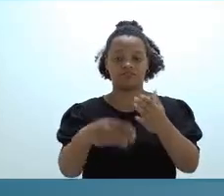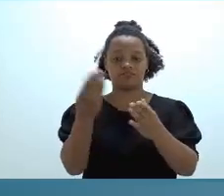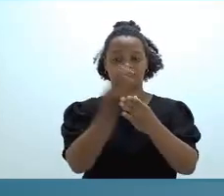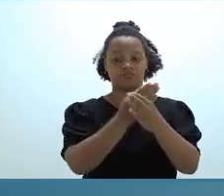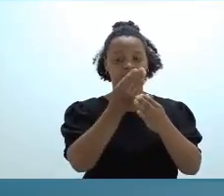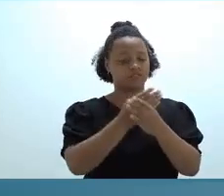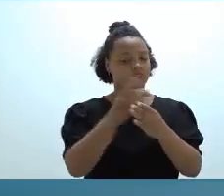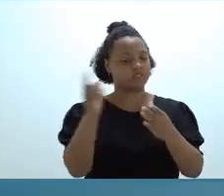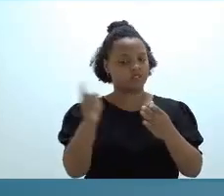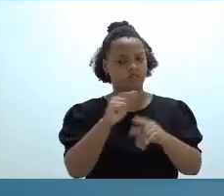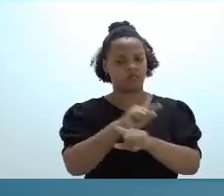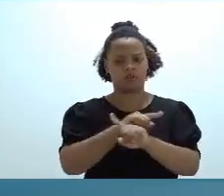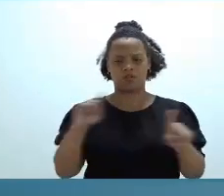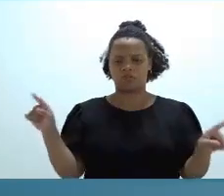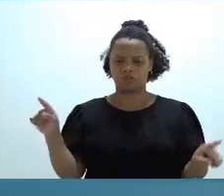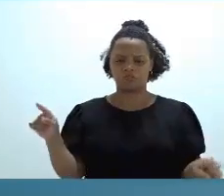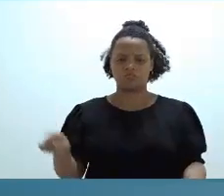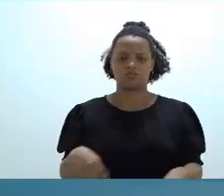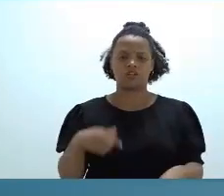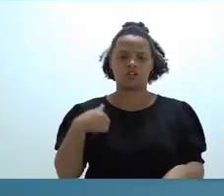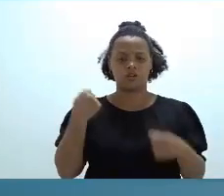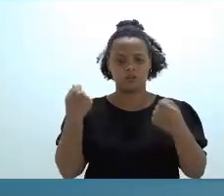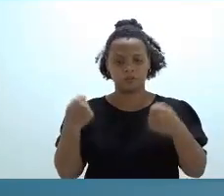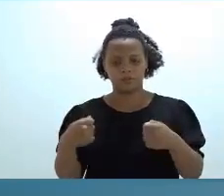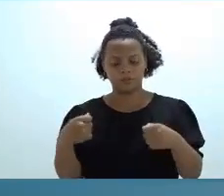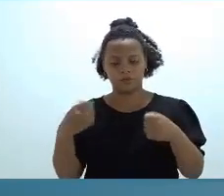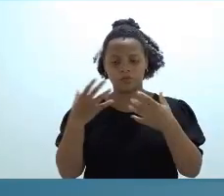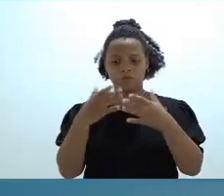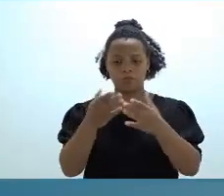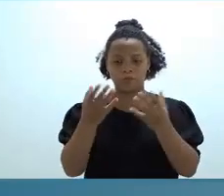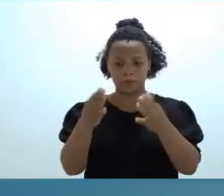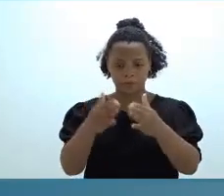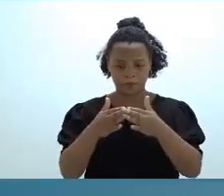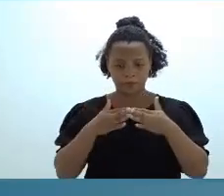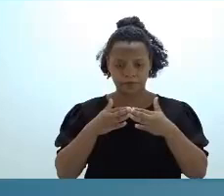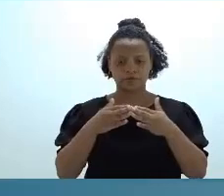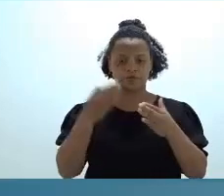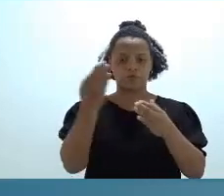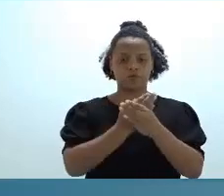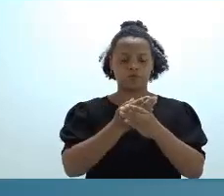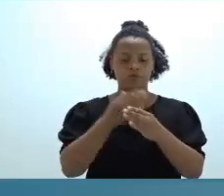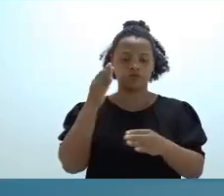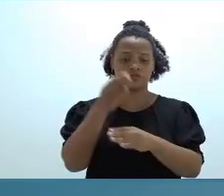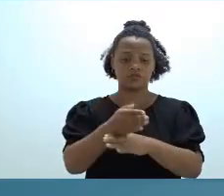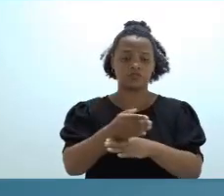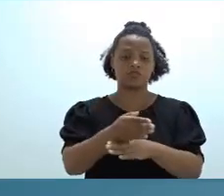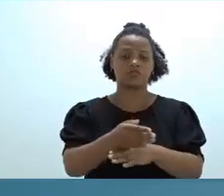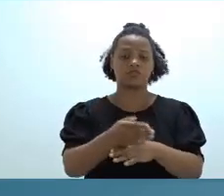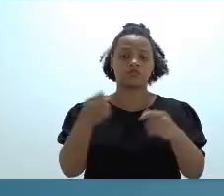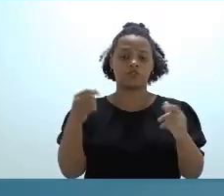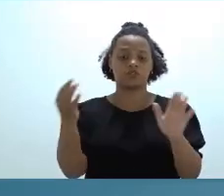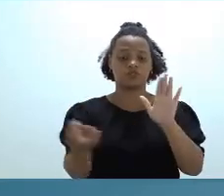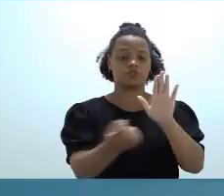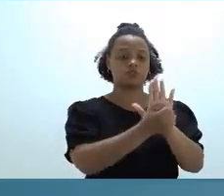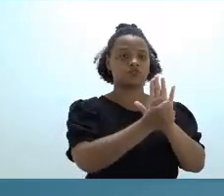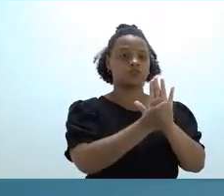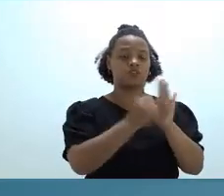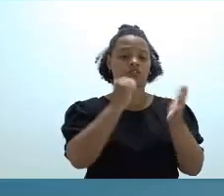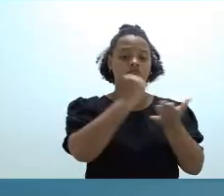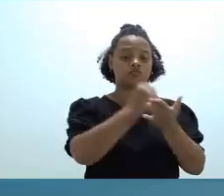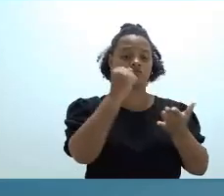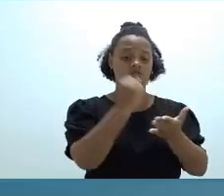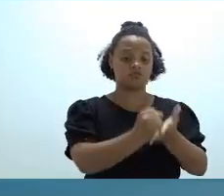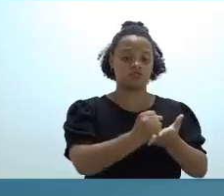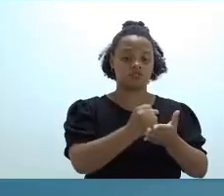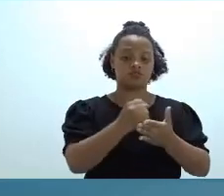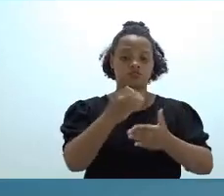retratação, não. Então eu gostaria que o processo entrasse em diligência para constatar a certidão de trânsito julgado, senhor. Não pode passar por cima de uma